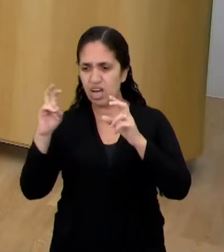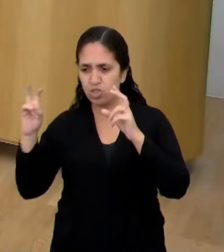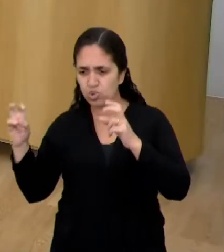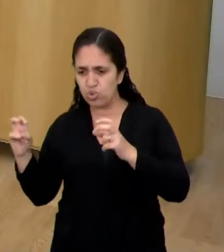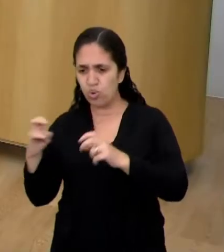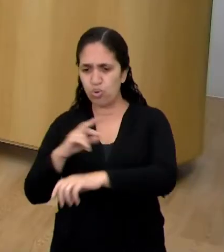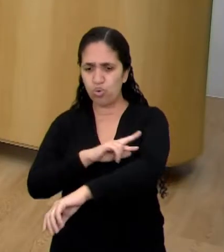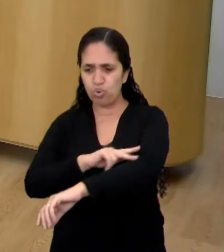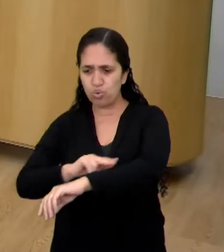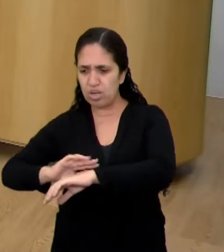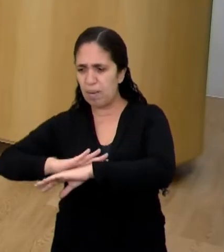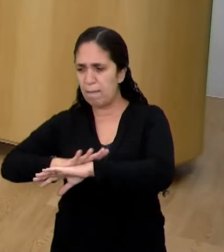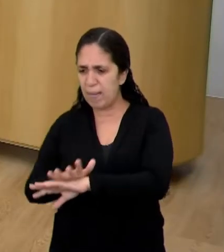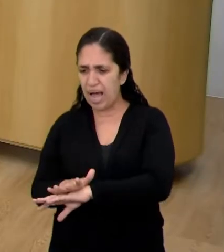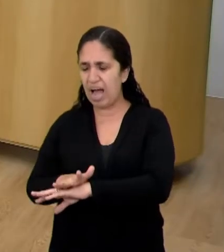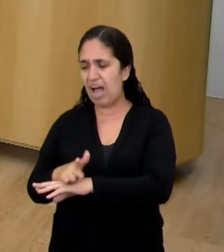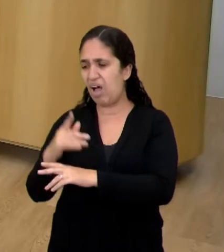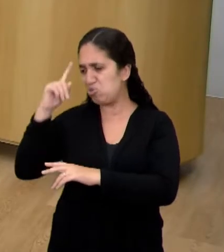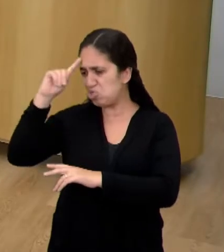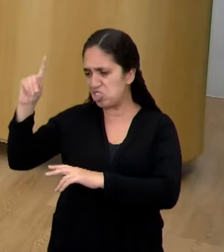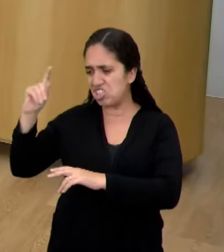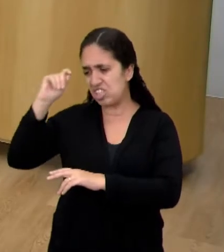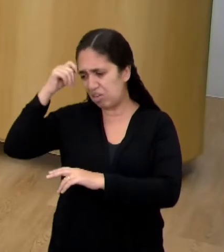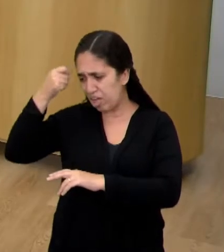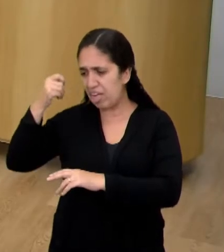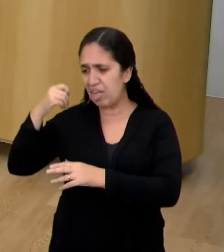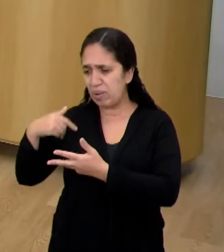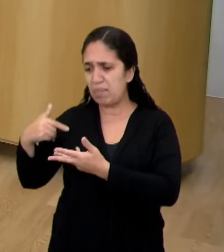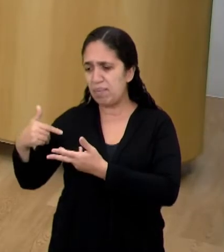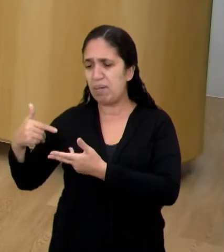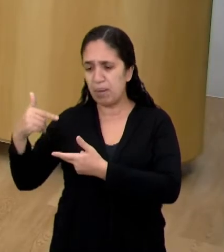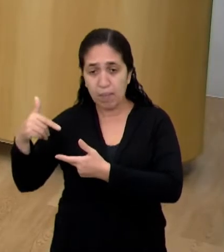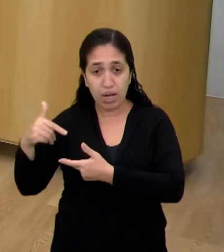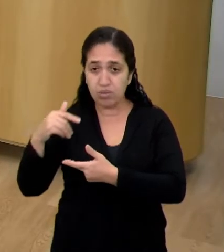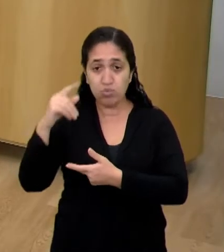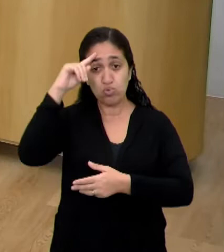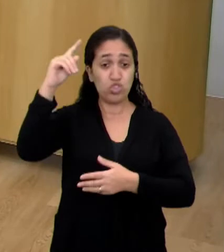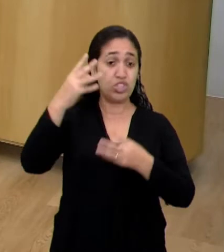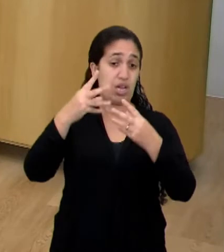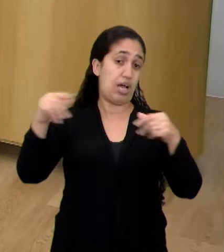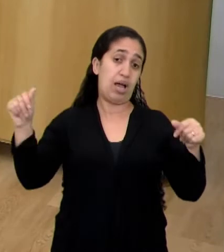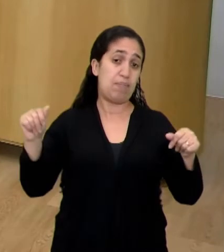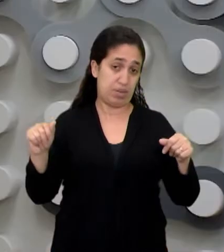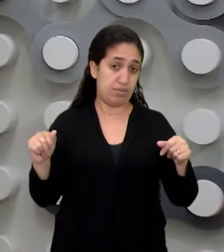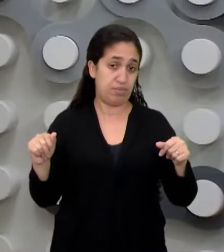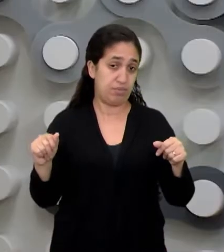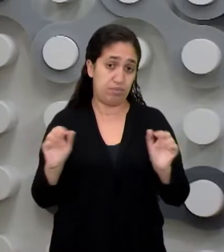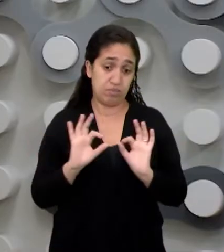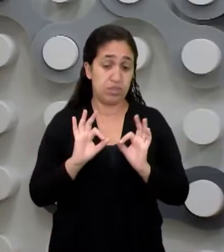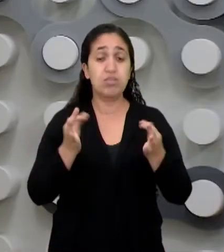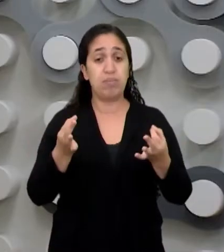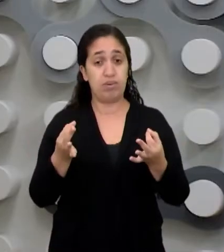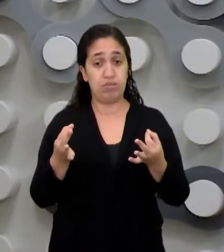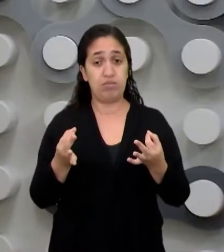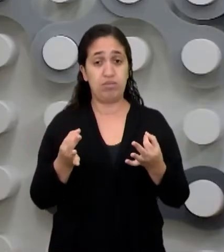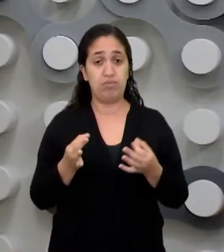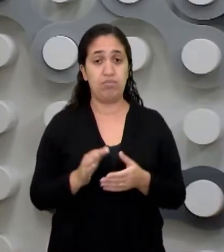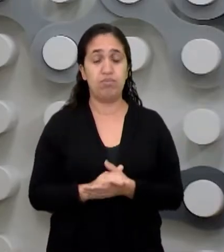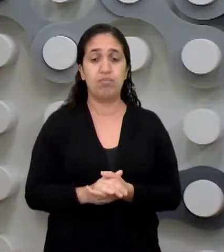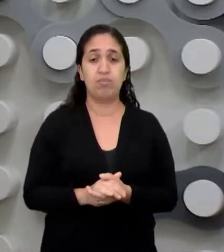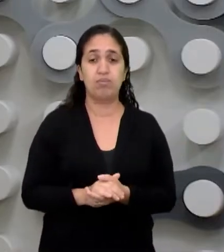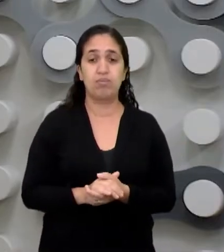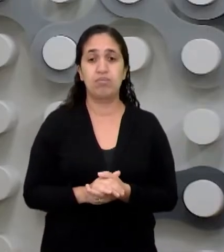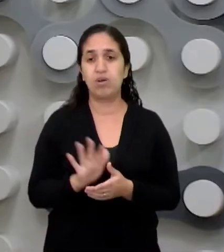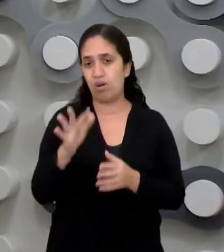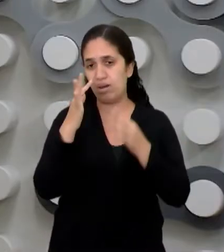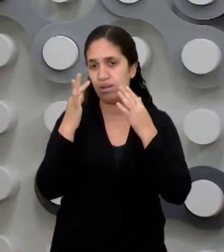do Dia da Consciência Negra, de racismo, uma hora ele some, né? Então ele simplificou, ele tratou de forma simplista. Então, presta